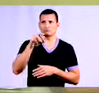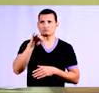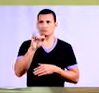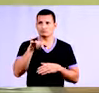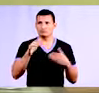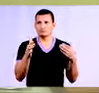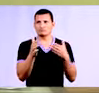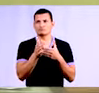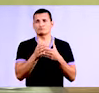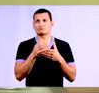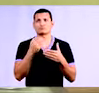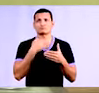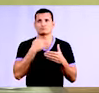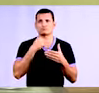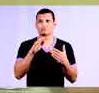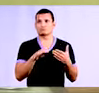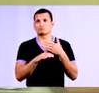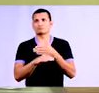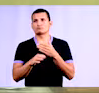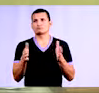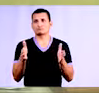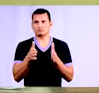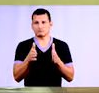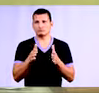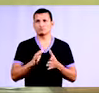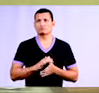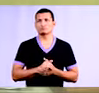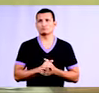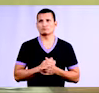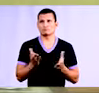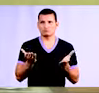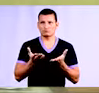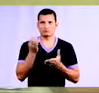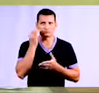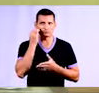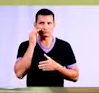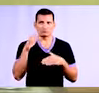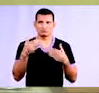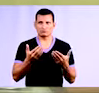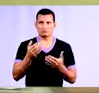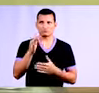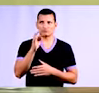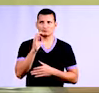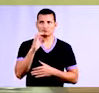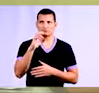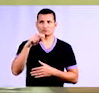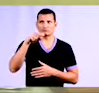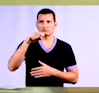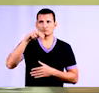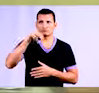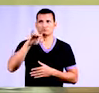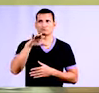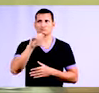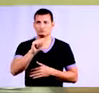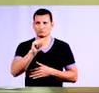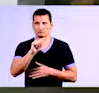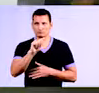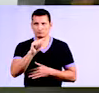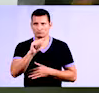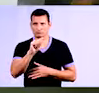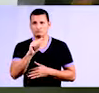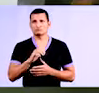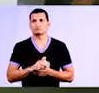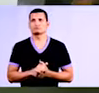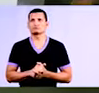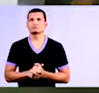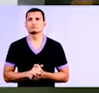posso ultrapassar aquele tamanho, né? Então, vamos ver agora quais são as técnicas para superar esse obstáculo. Professora? Isso.